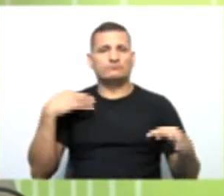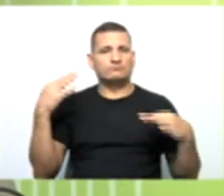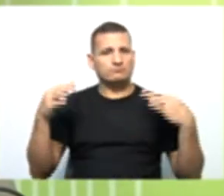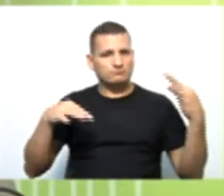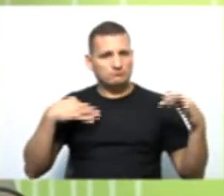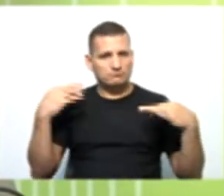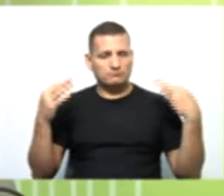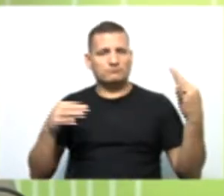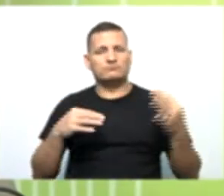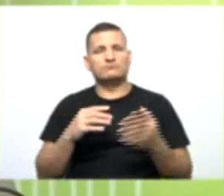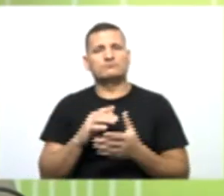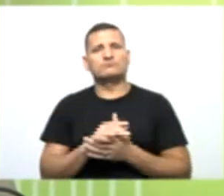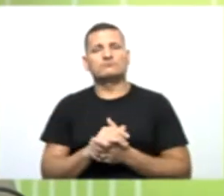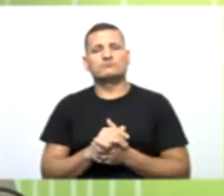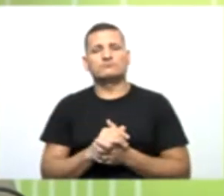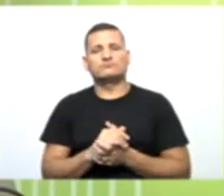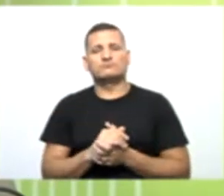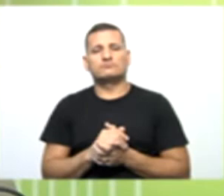tem muitos